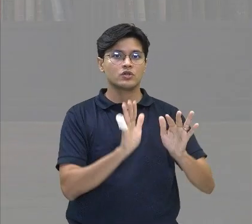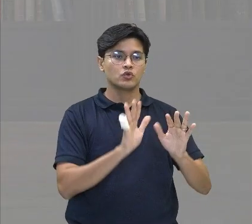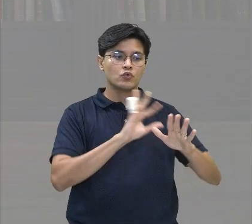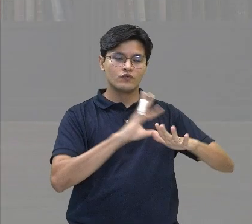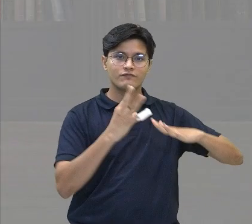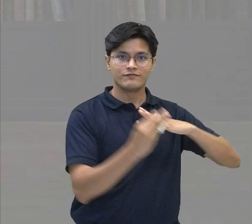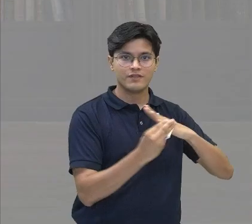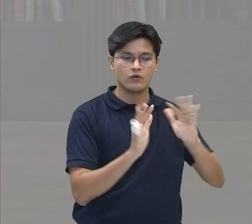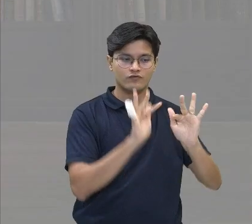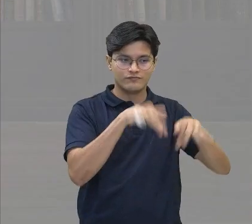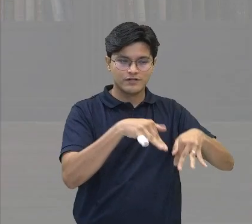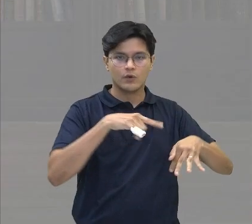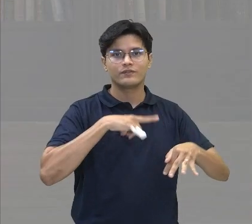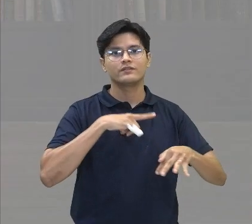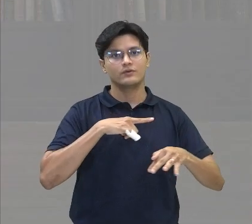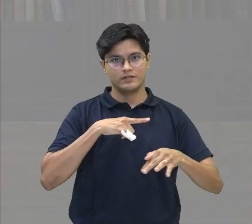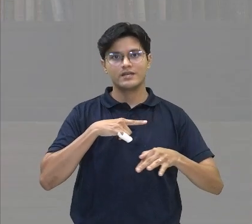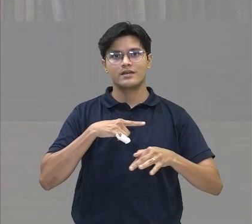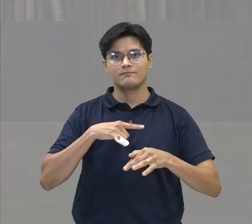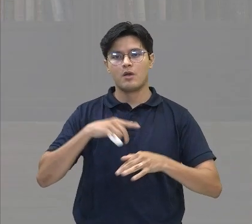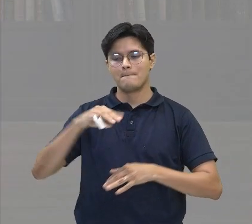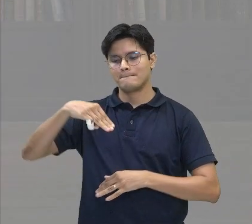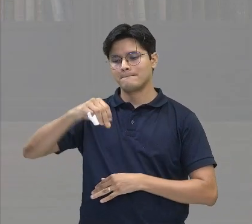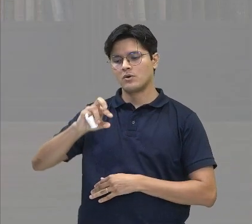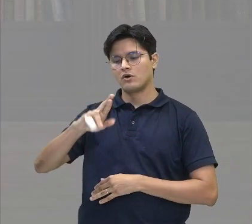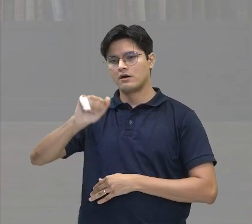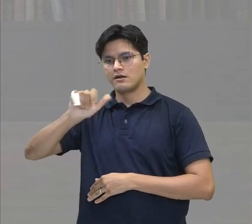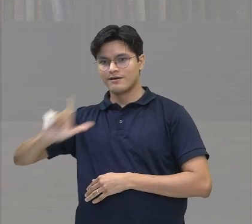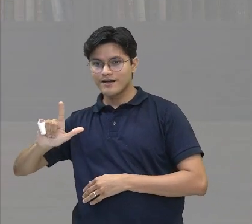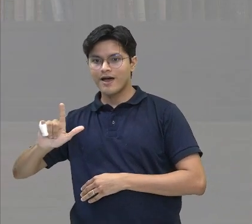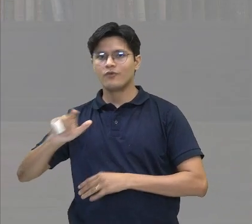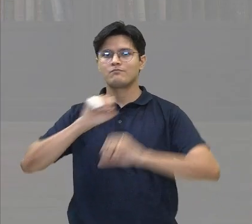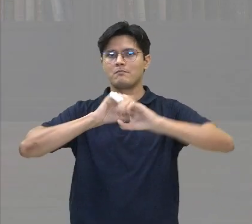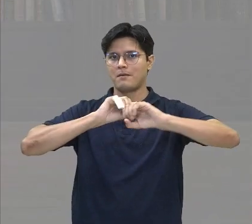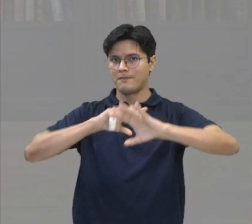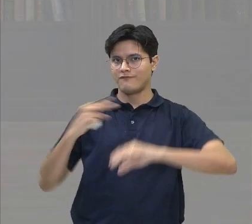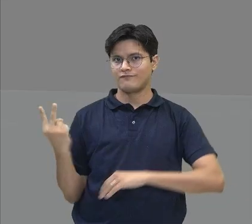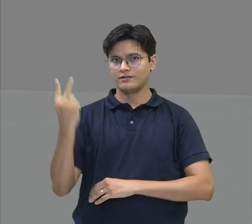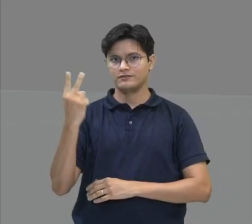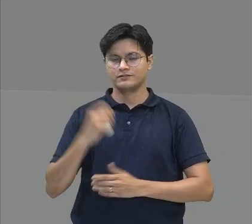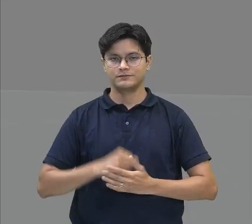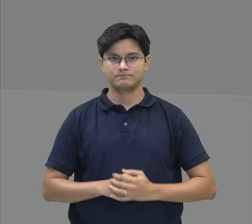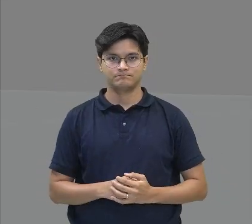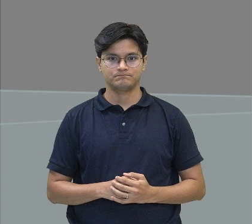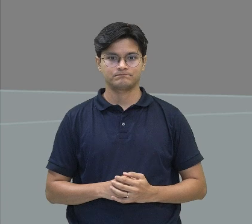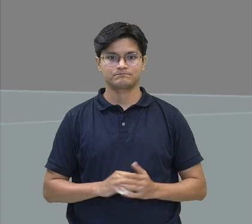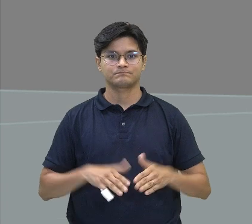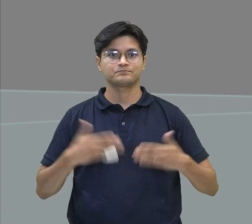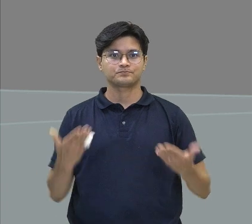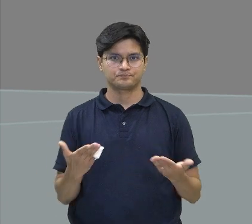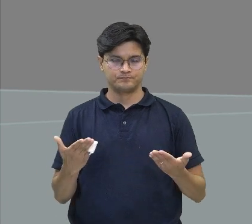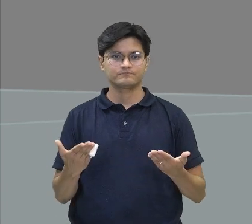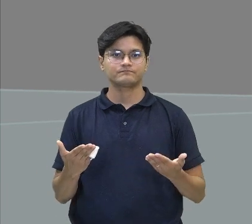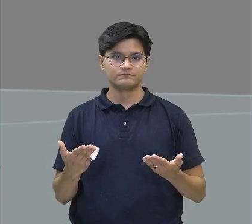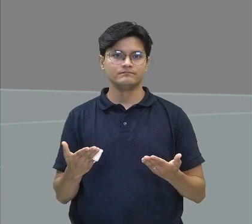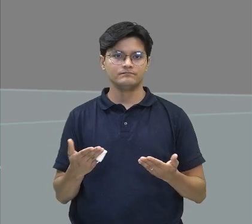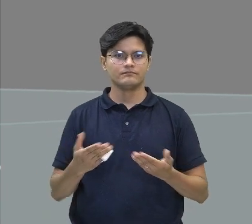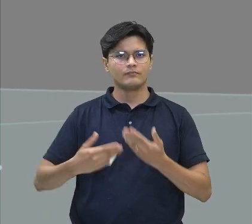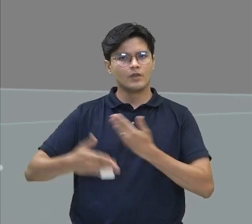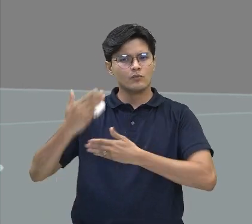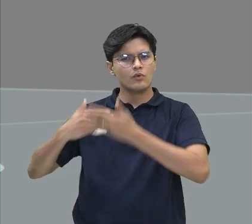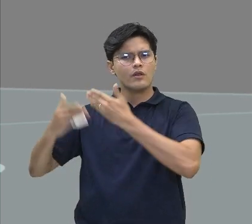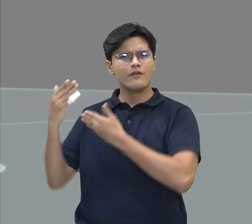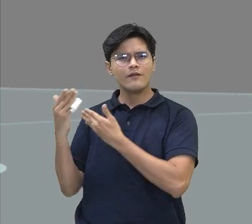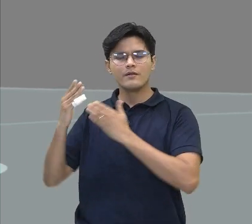nós preparamos sobre um apólogo e a gente vai comentar na sequência. Era uma vez uma casa